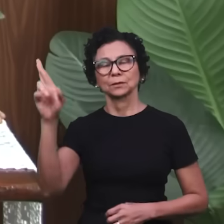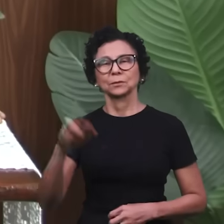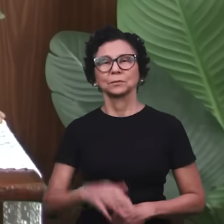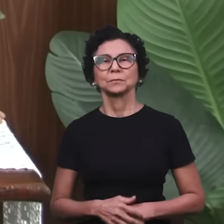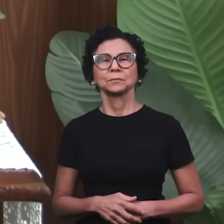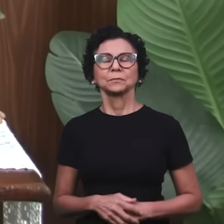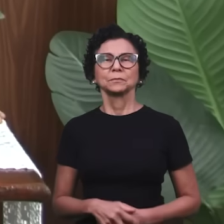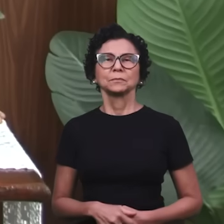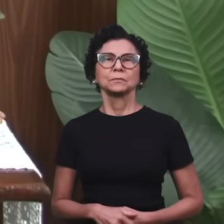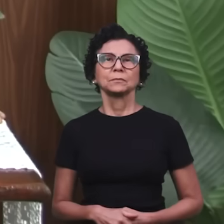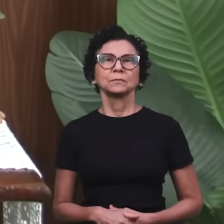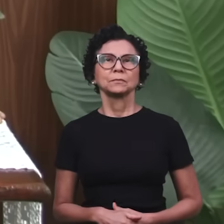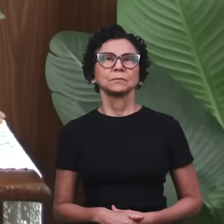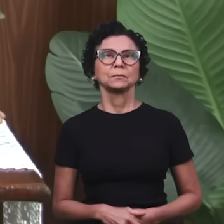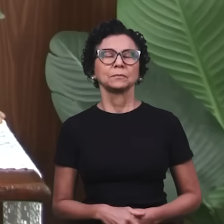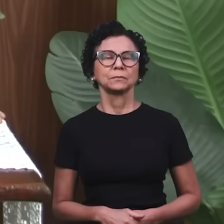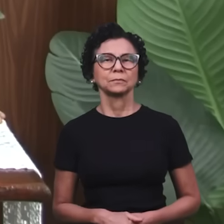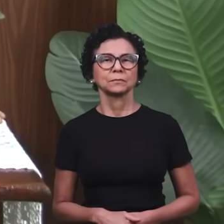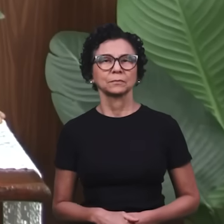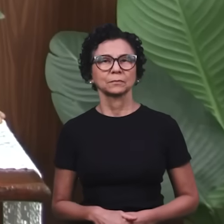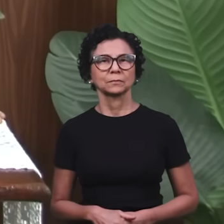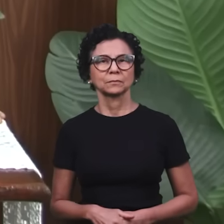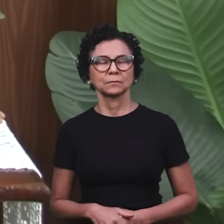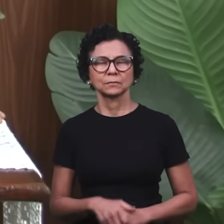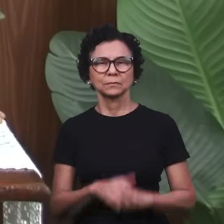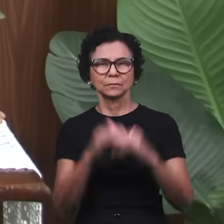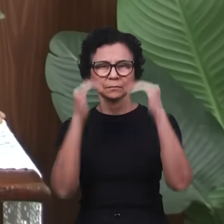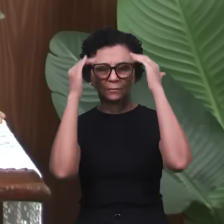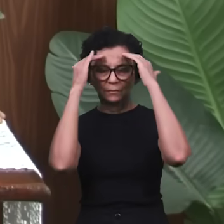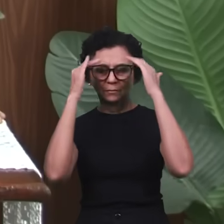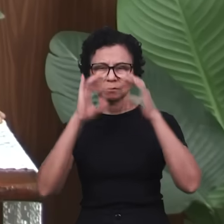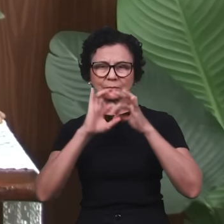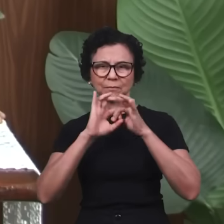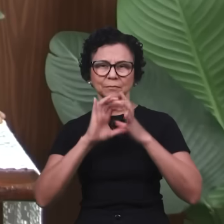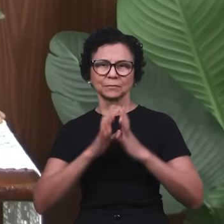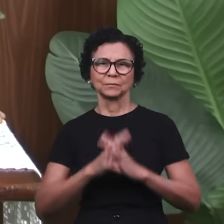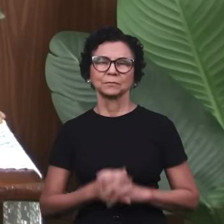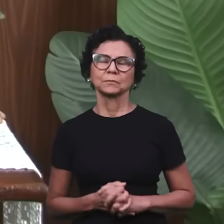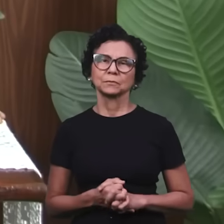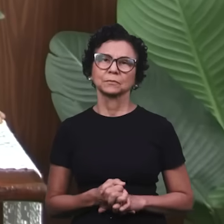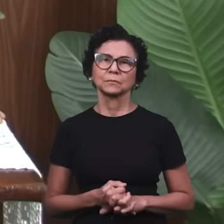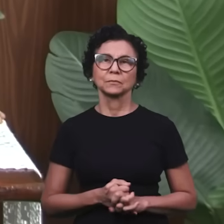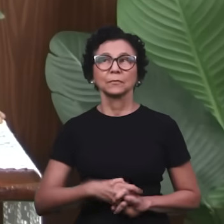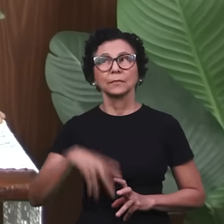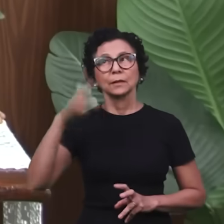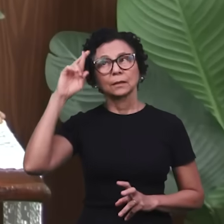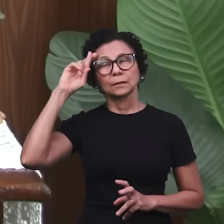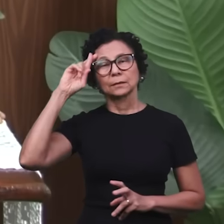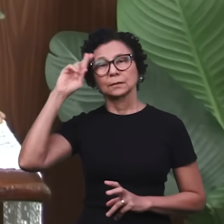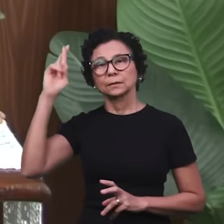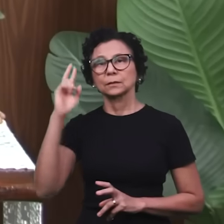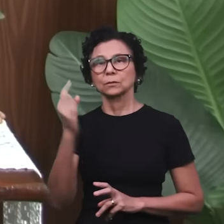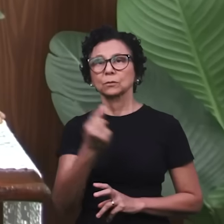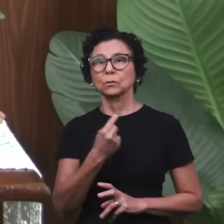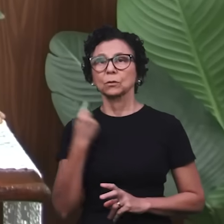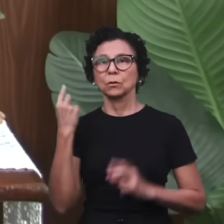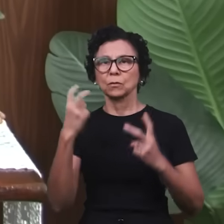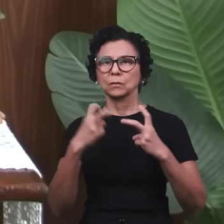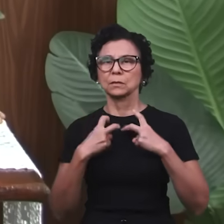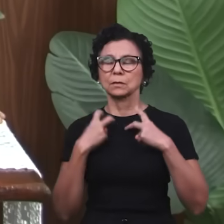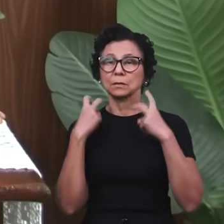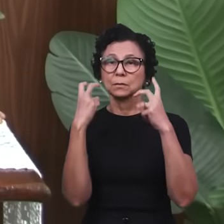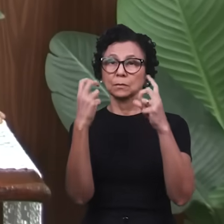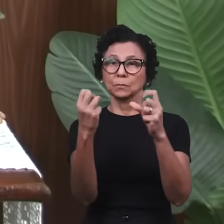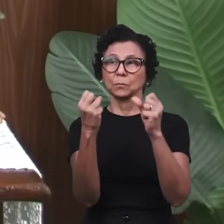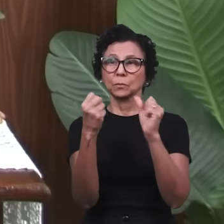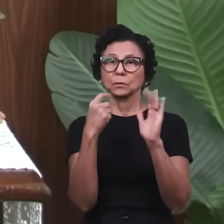culto. Em sinal de reverência, vamos fechar os nossos olhos, vamos orar ao Senhor. Senhor, nesta hora nós clamamos o poder